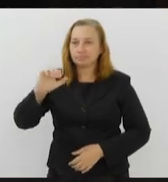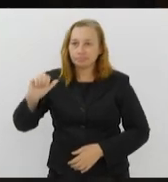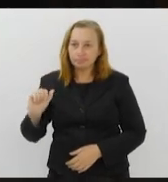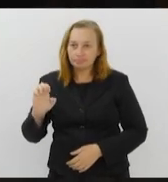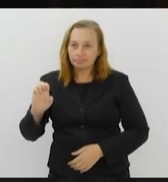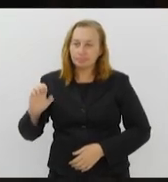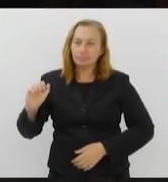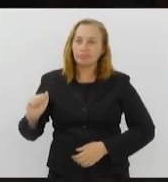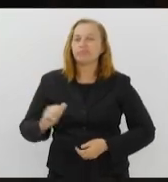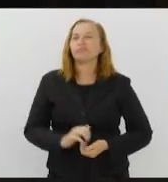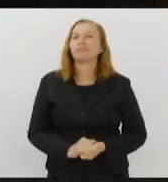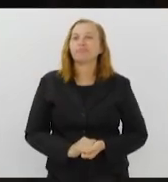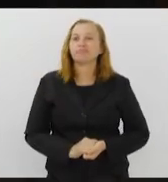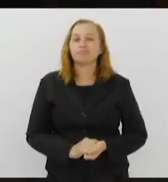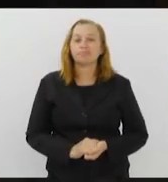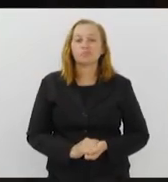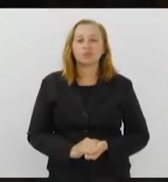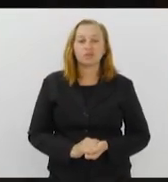menciono.